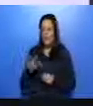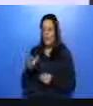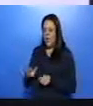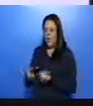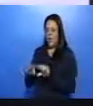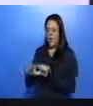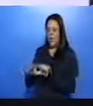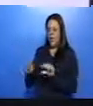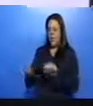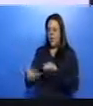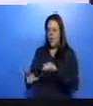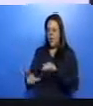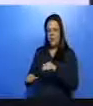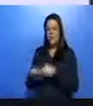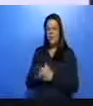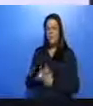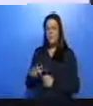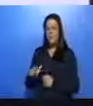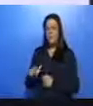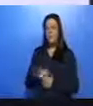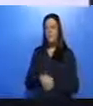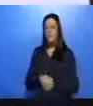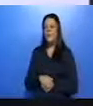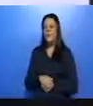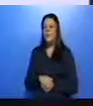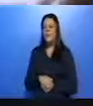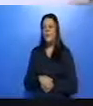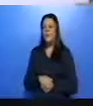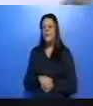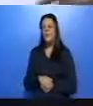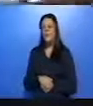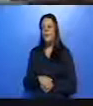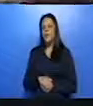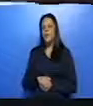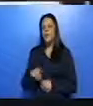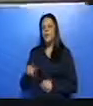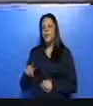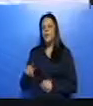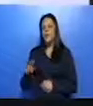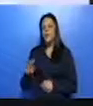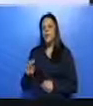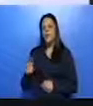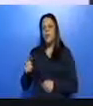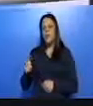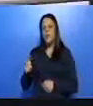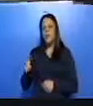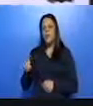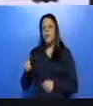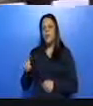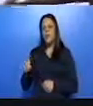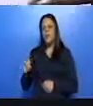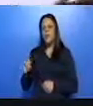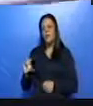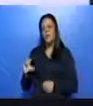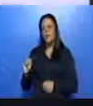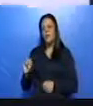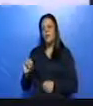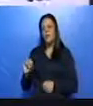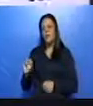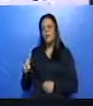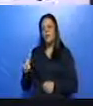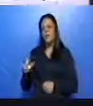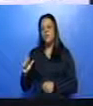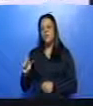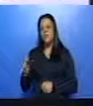oração subordinada, ela será predicativa. Segunda oração subordinada, substantiva, que é a que